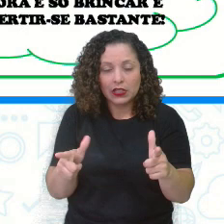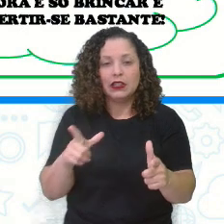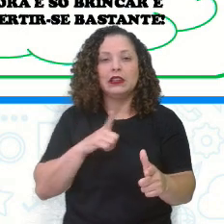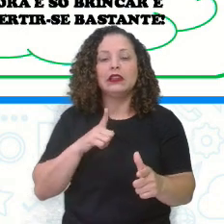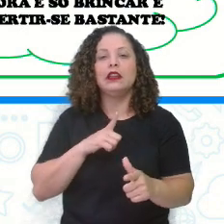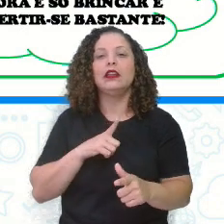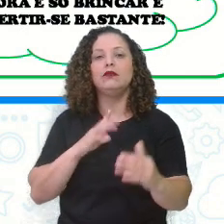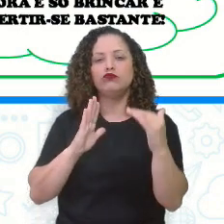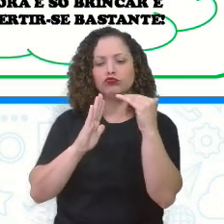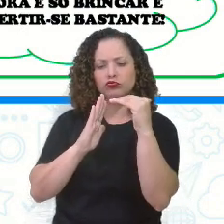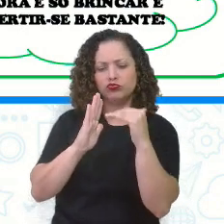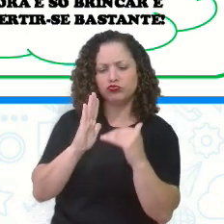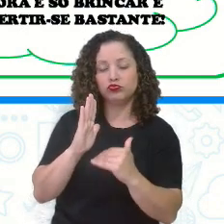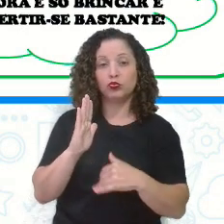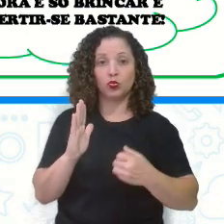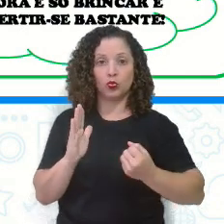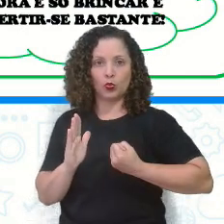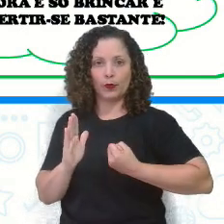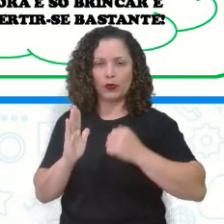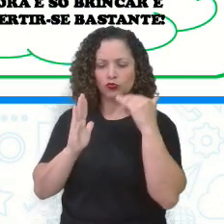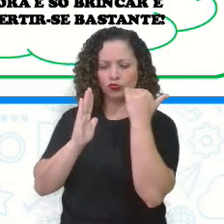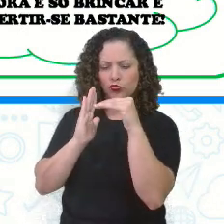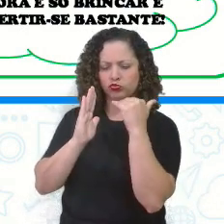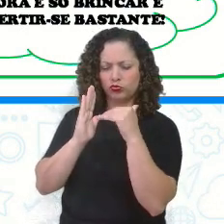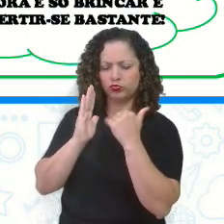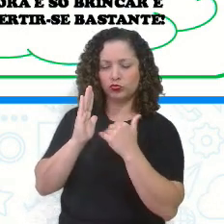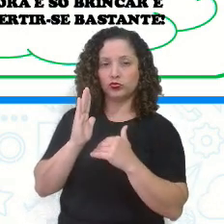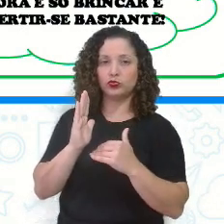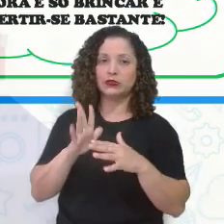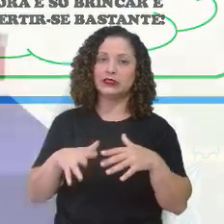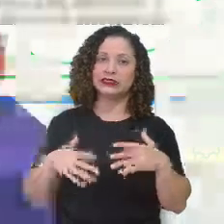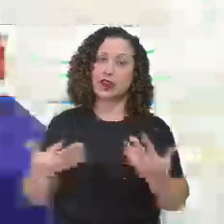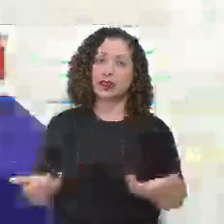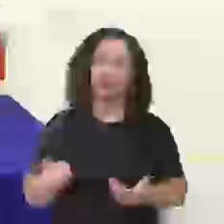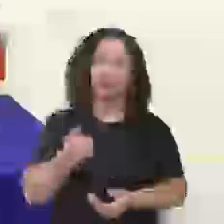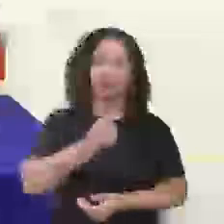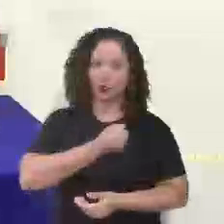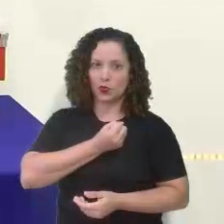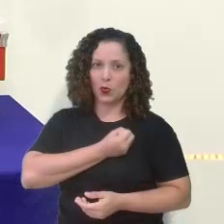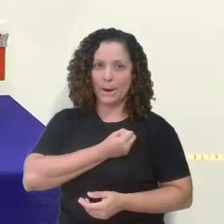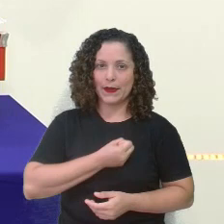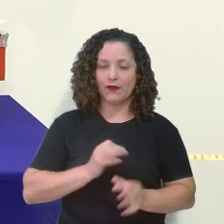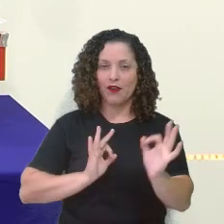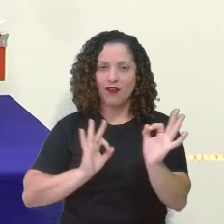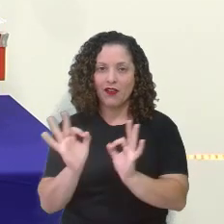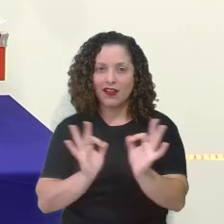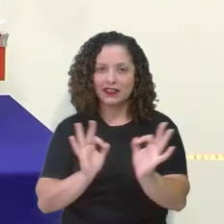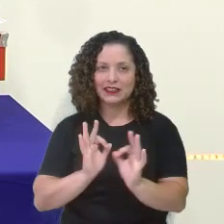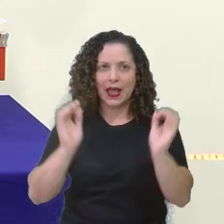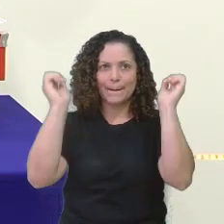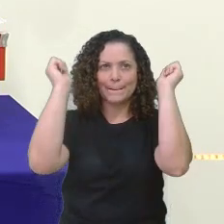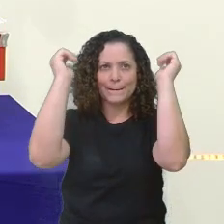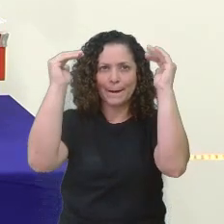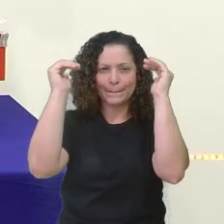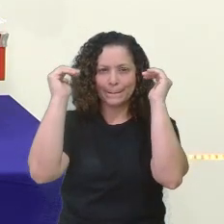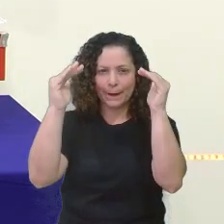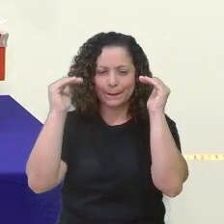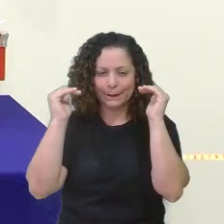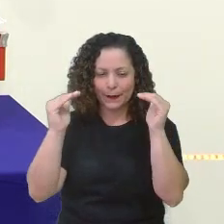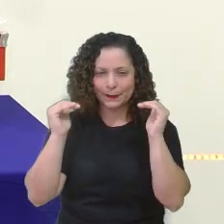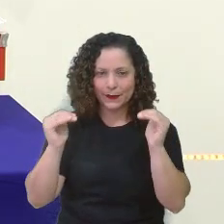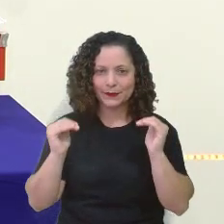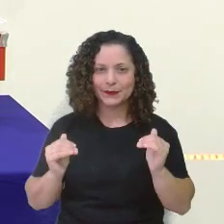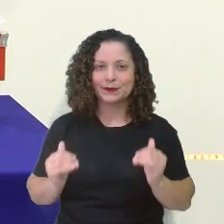do brinquedo vêm toda numerada. E eu, a partir da numeração, vou encaixando cada peça no seu determinado